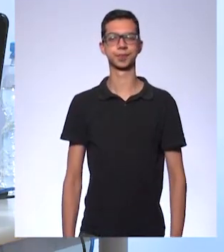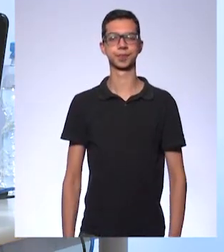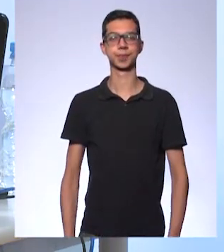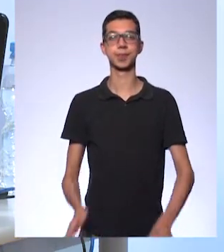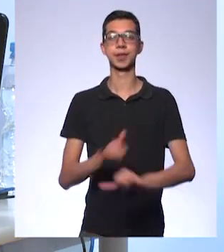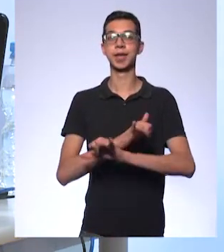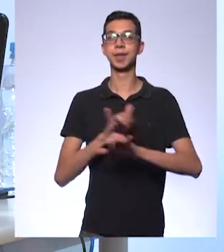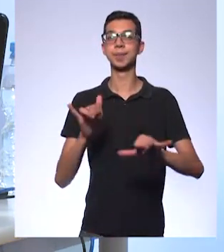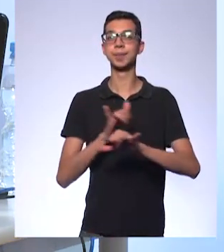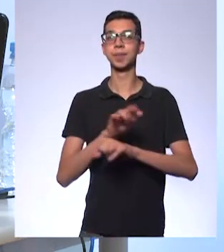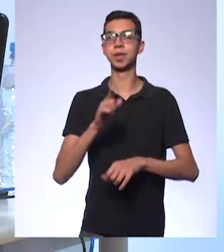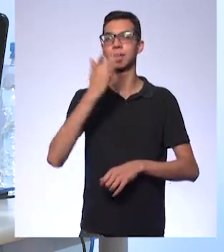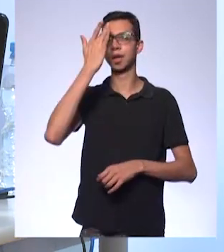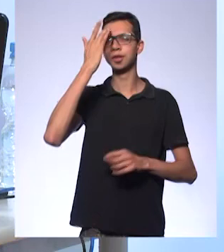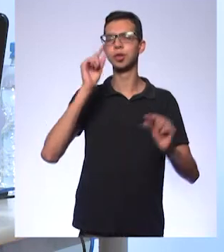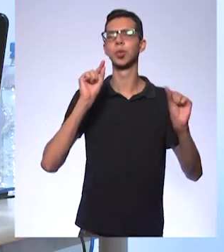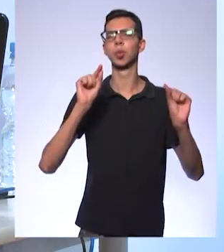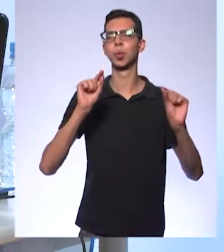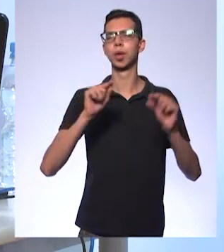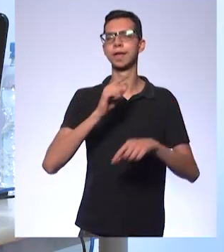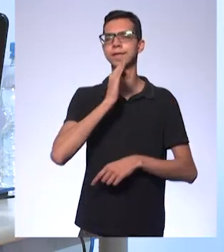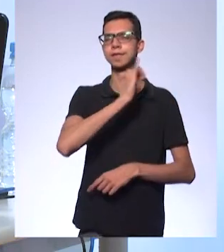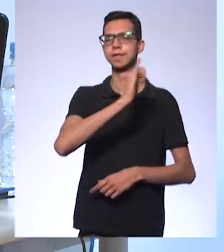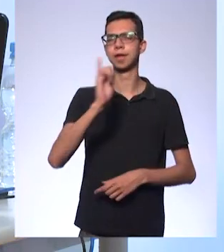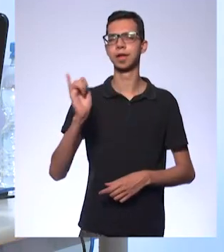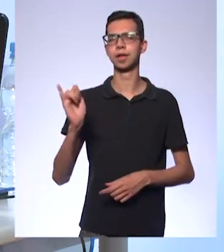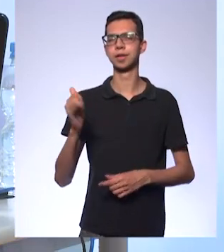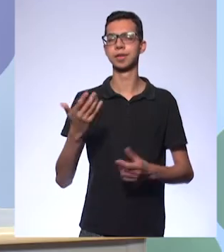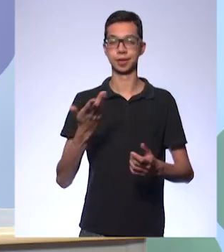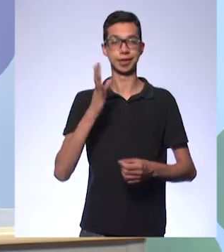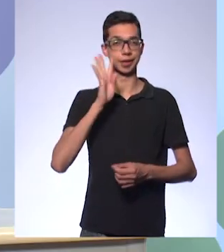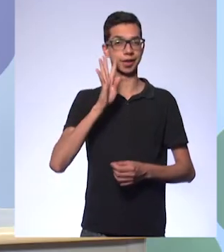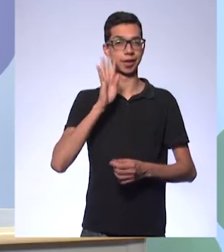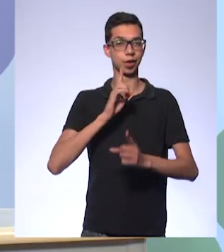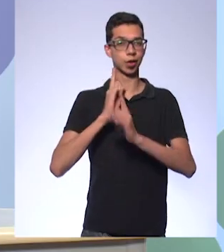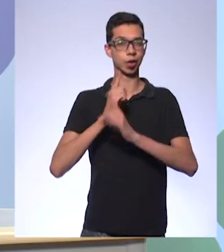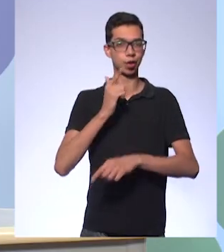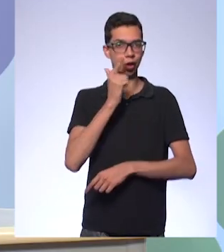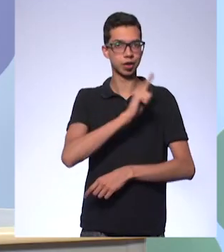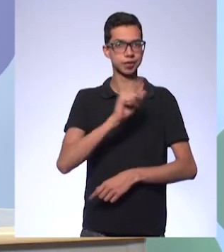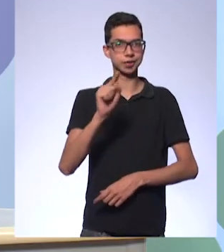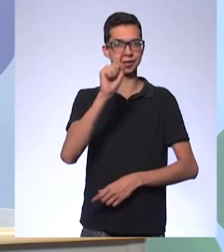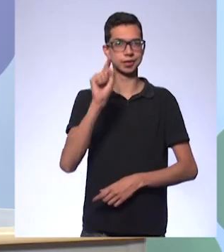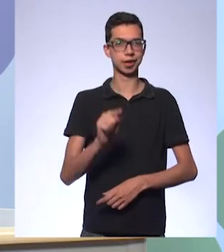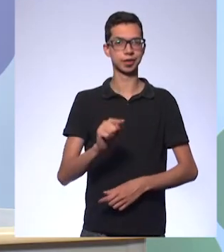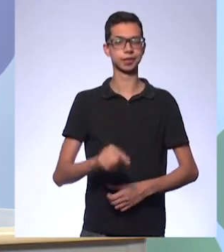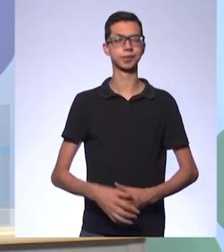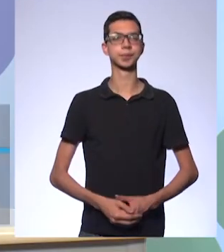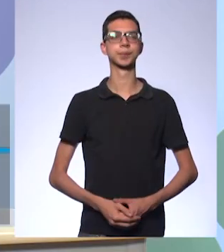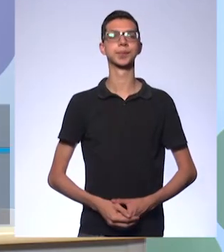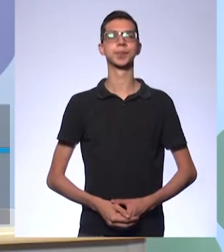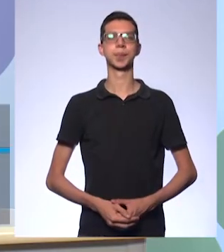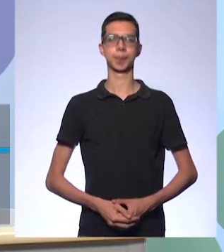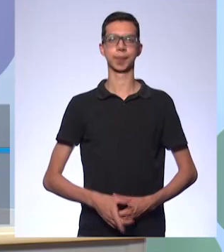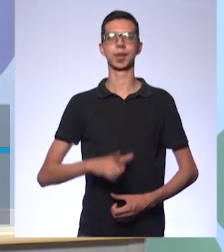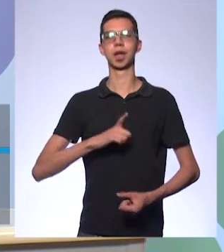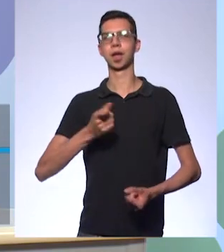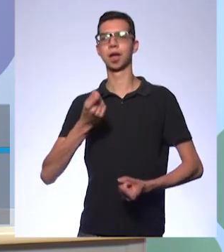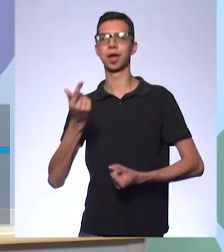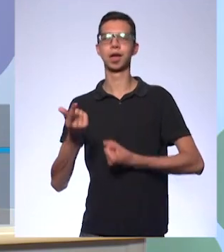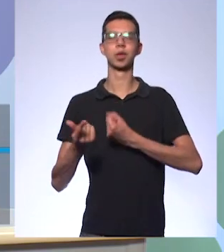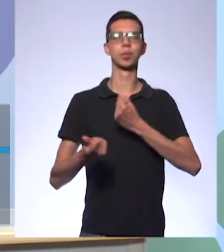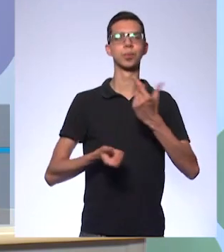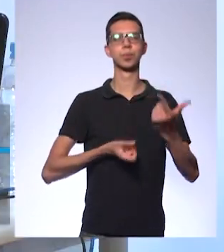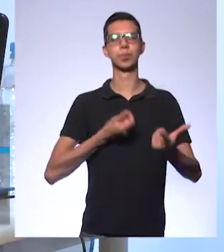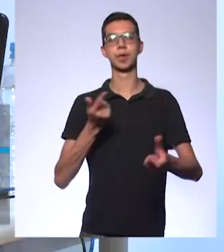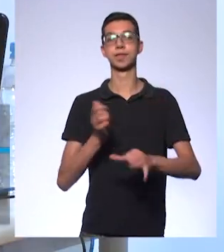campanha, aliás, o que vocês iriam falar? Você conseguiu achar uma legal aí? Ah, aqui já tem alguns alunos colocando: o planeta pede socorro. Ah, eu vi isso também.